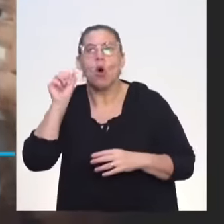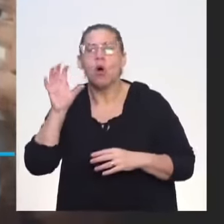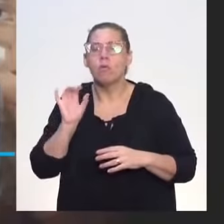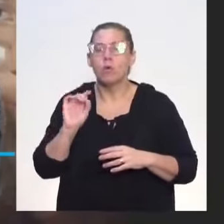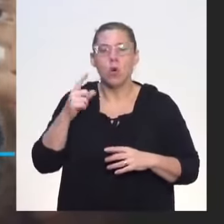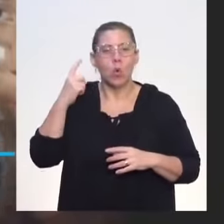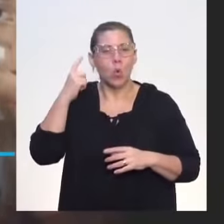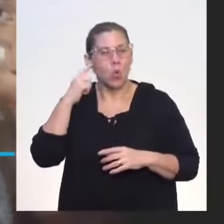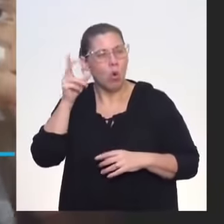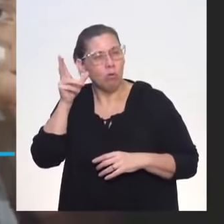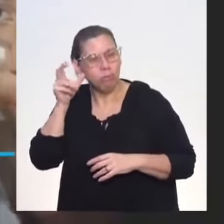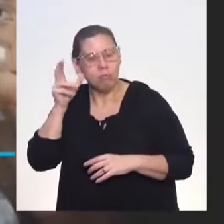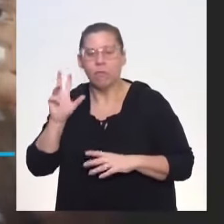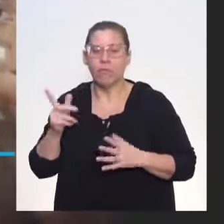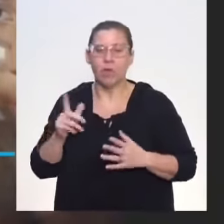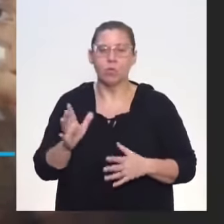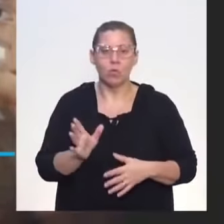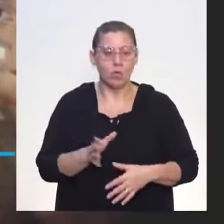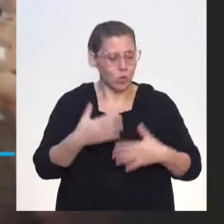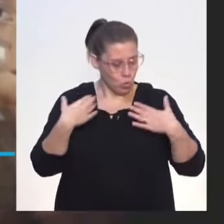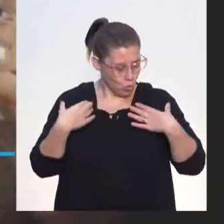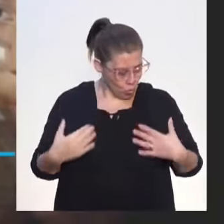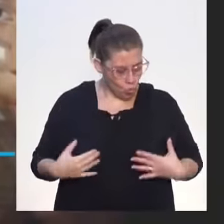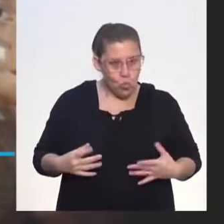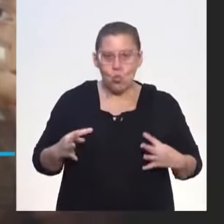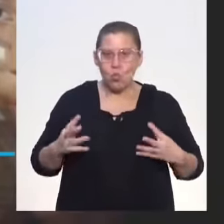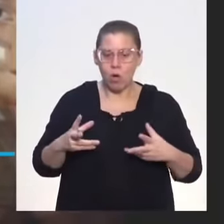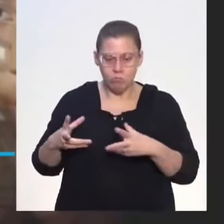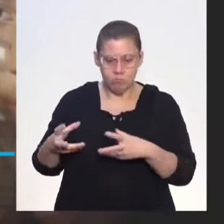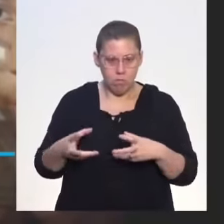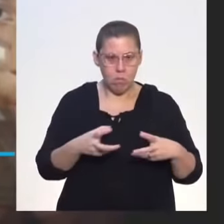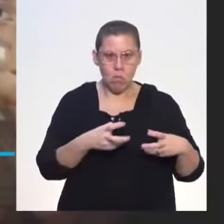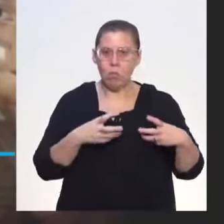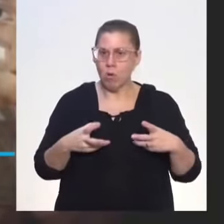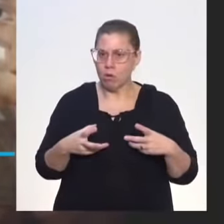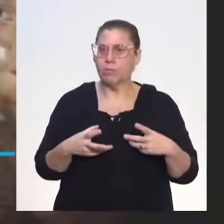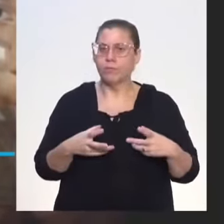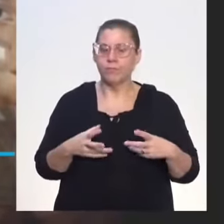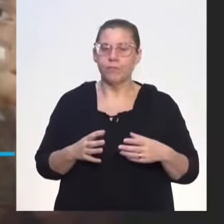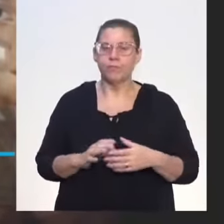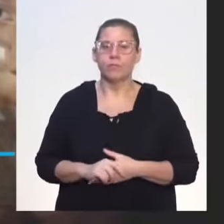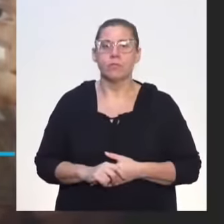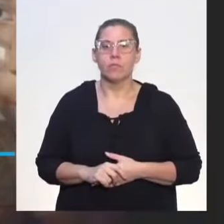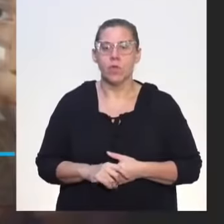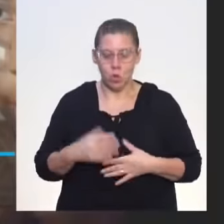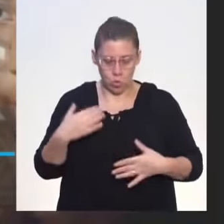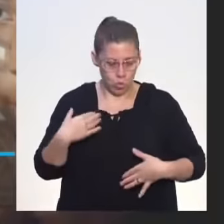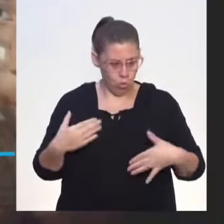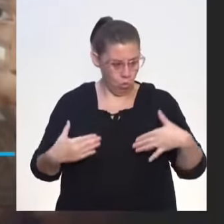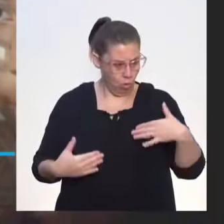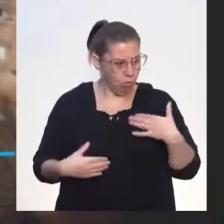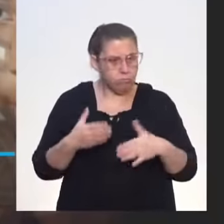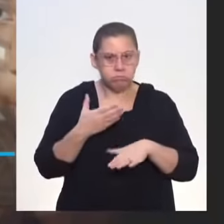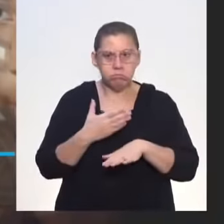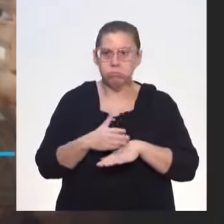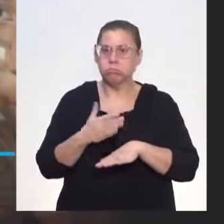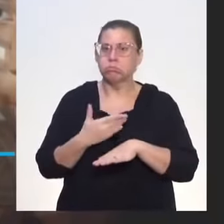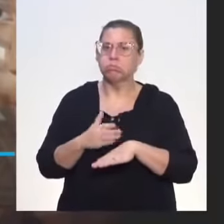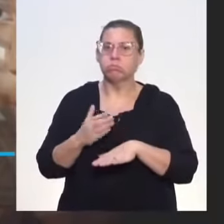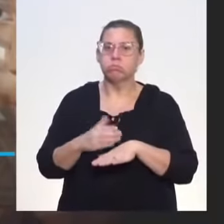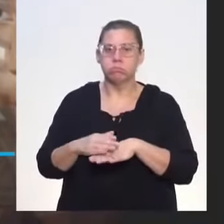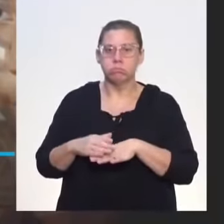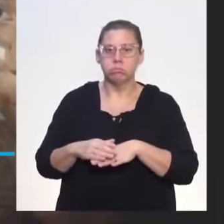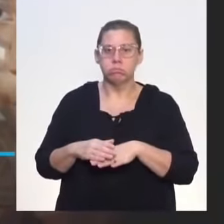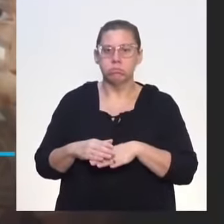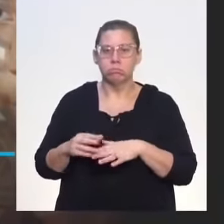gente ouve com o corpo todo, né? E na medida que o corpo da gente vai ser treinado, nossos sentidos